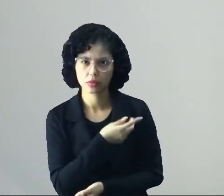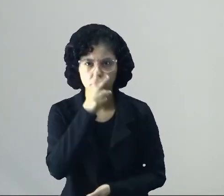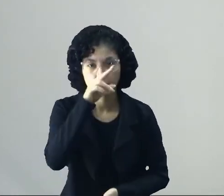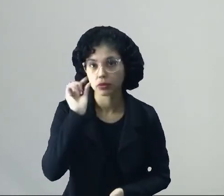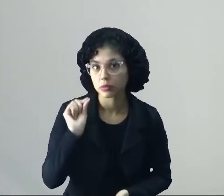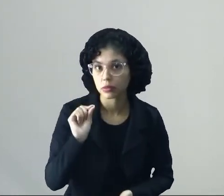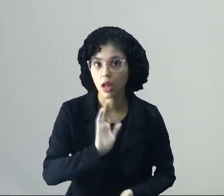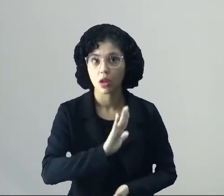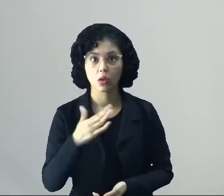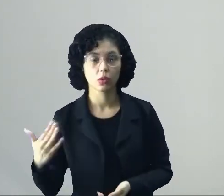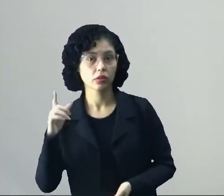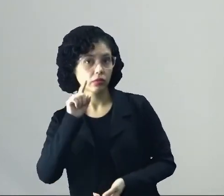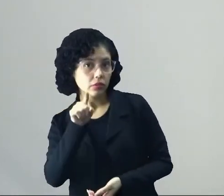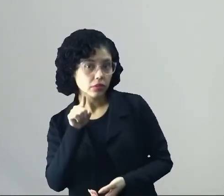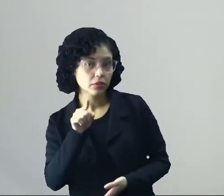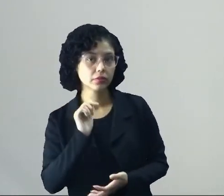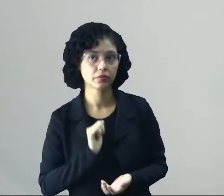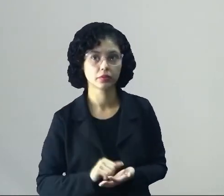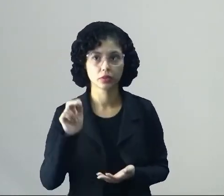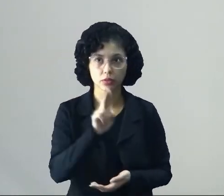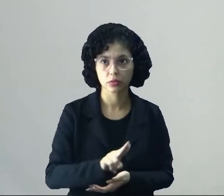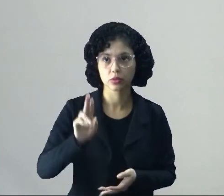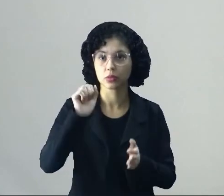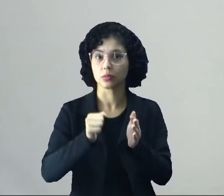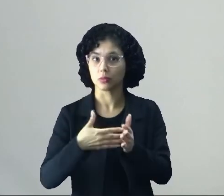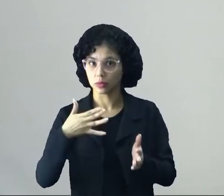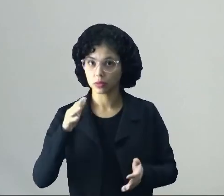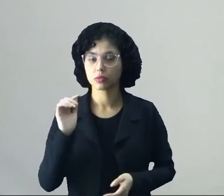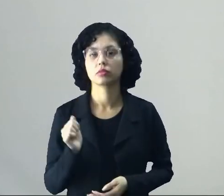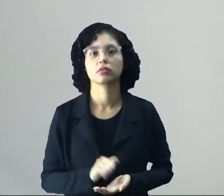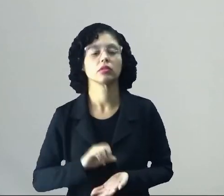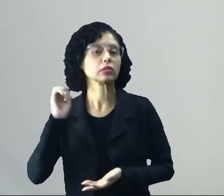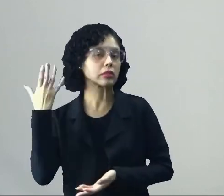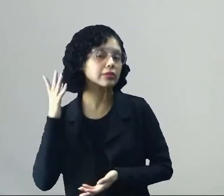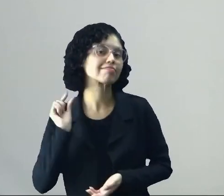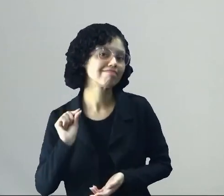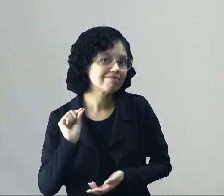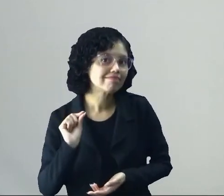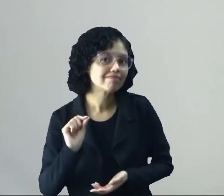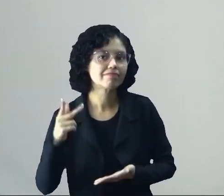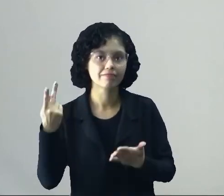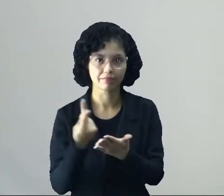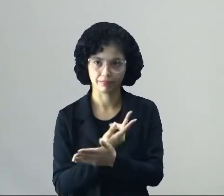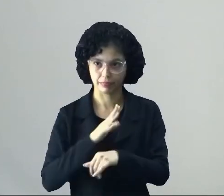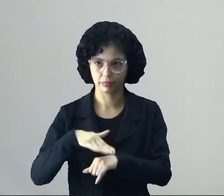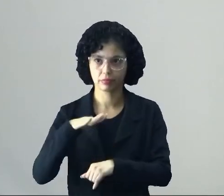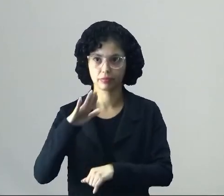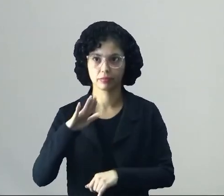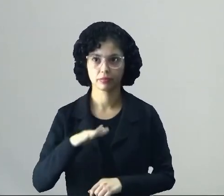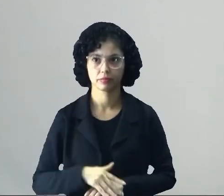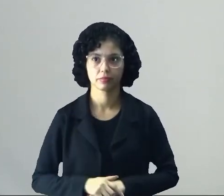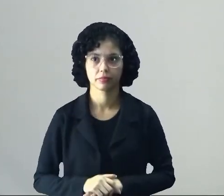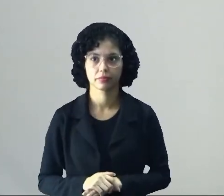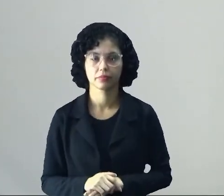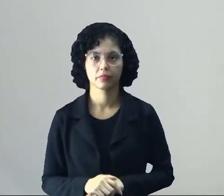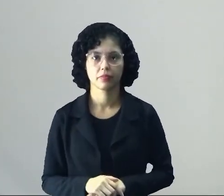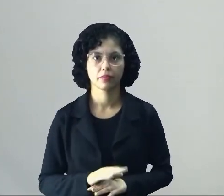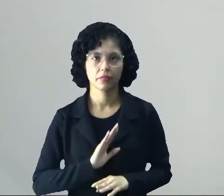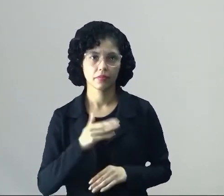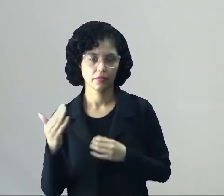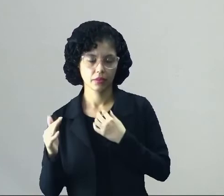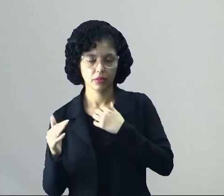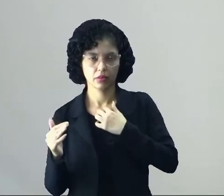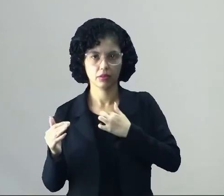é que quando você utiliza muito, você corre no risco de errar mais, não é? Então, quando a